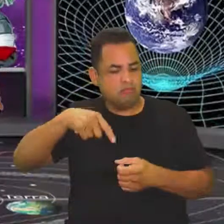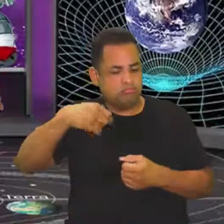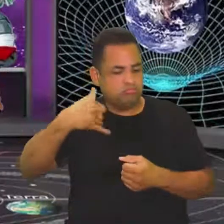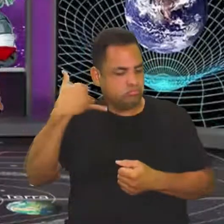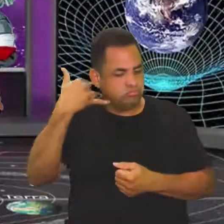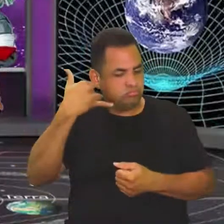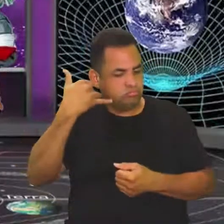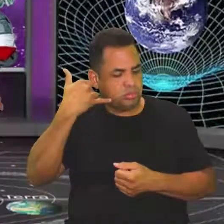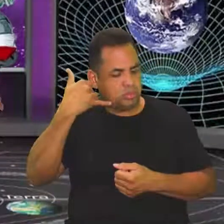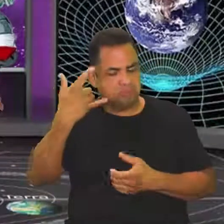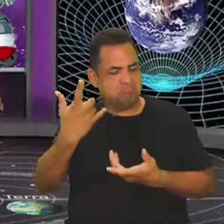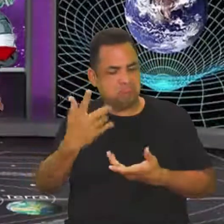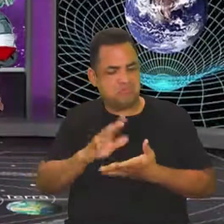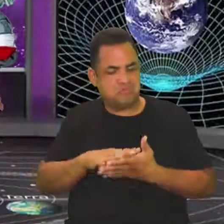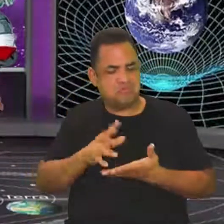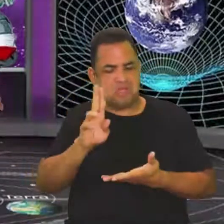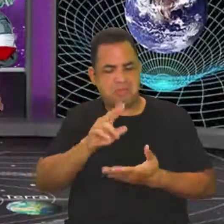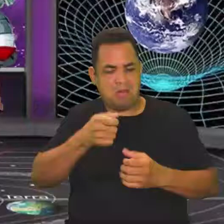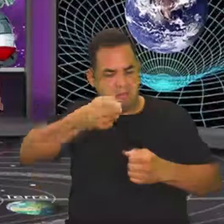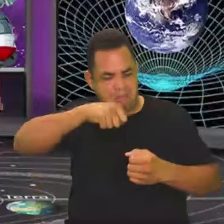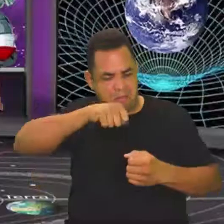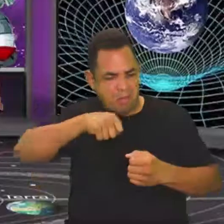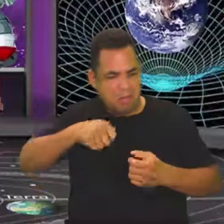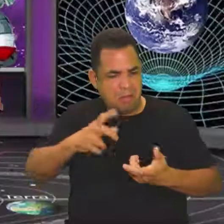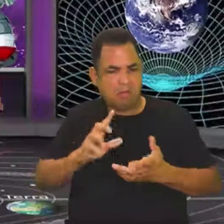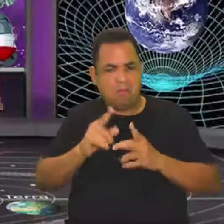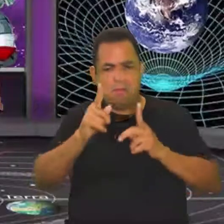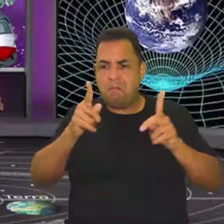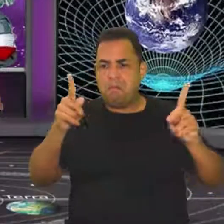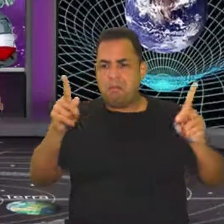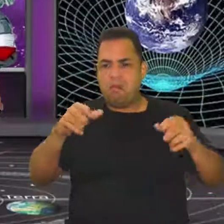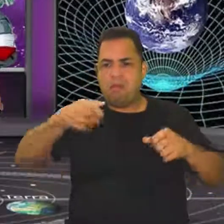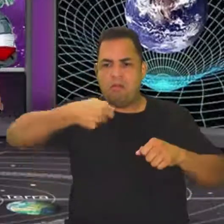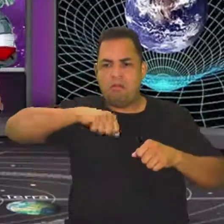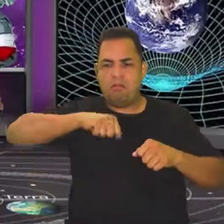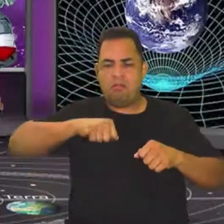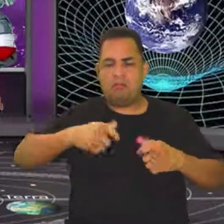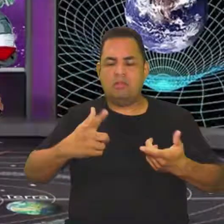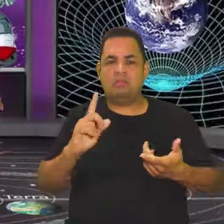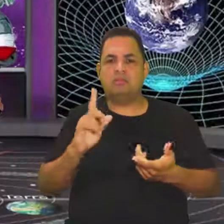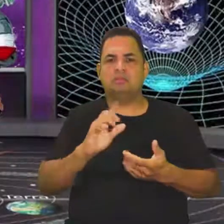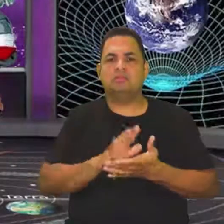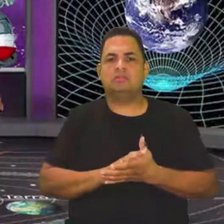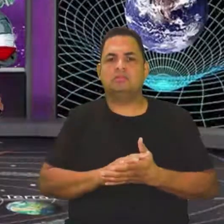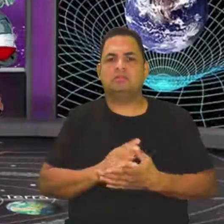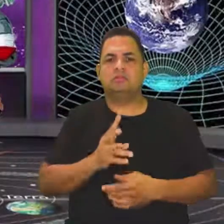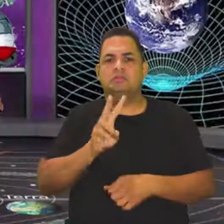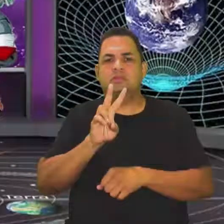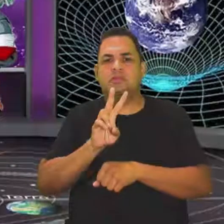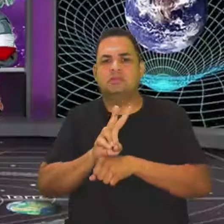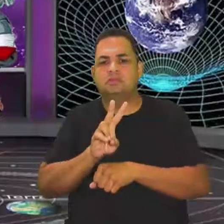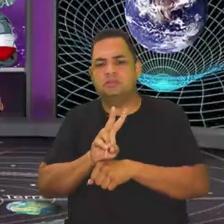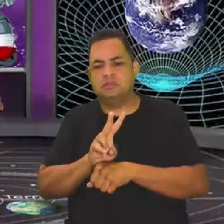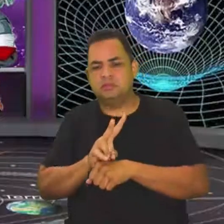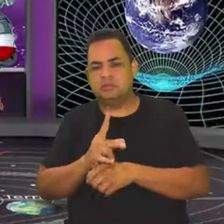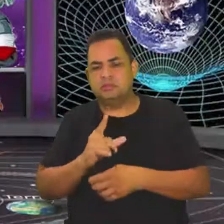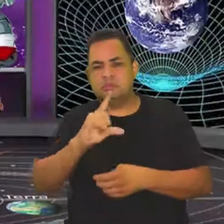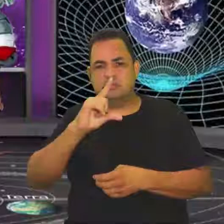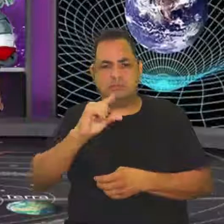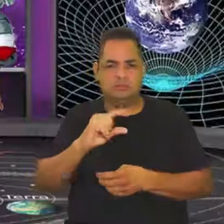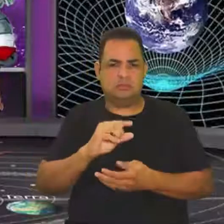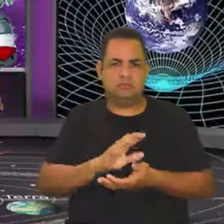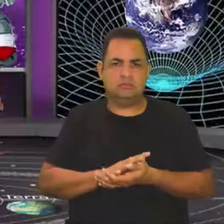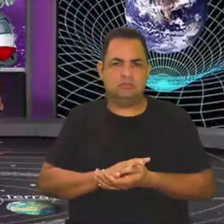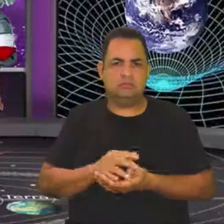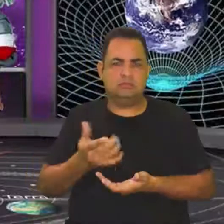tudo pequenininhas, no relógio. Da mesma forma, eu não vou usar um equipamento de proteção que é para baixa tensão em